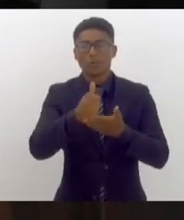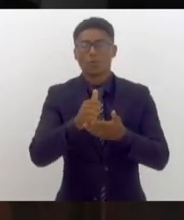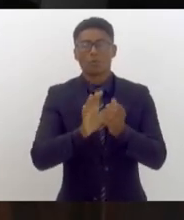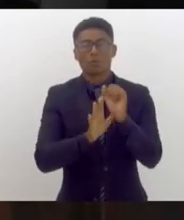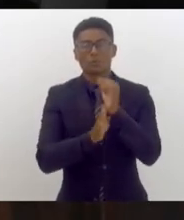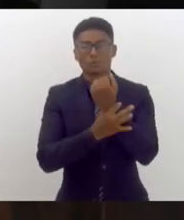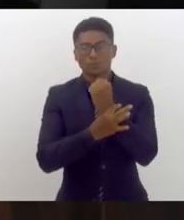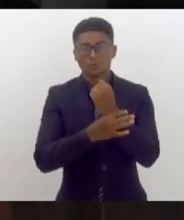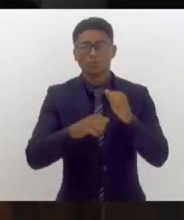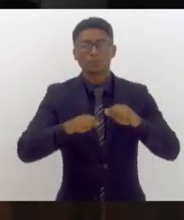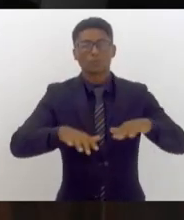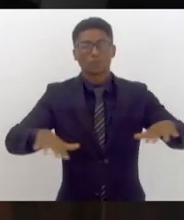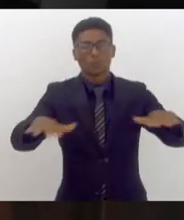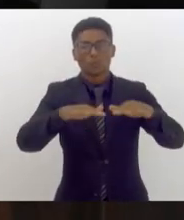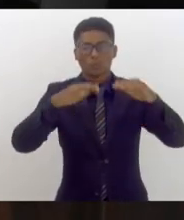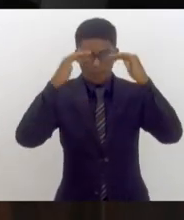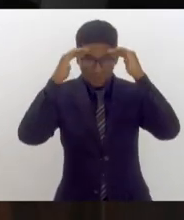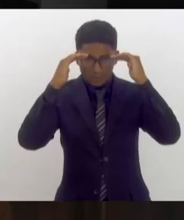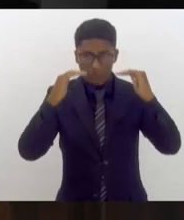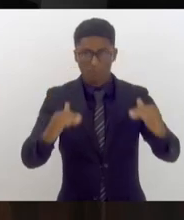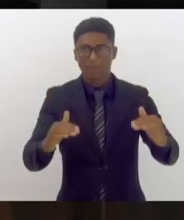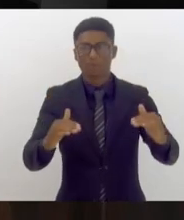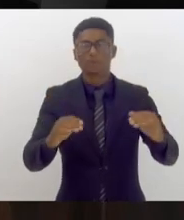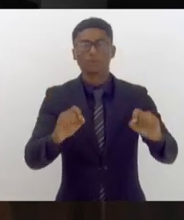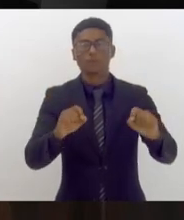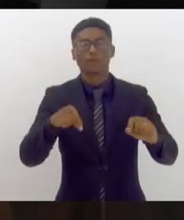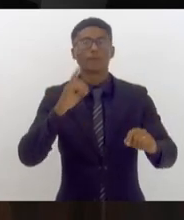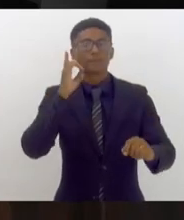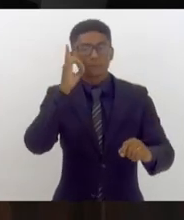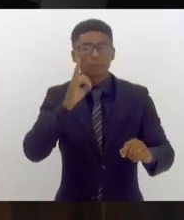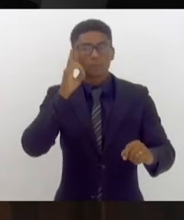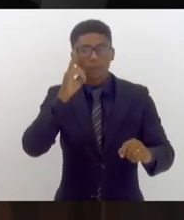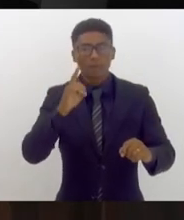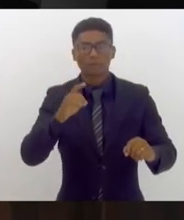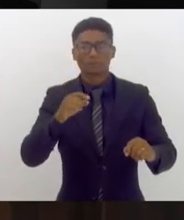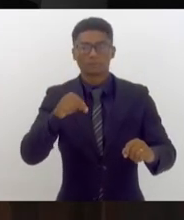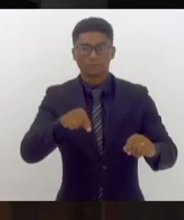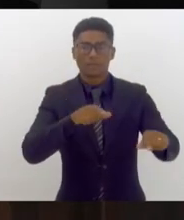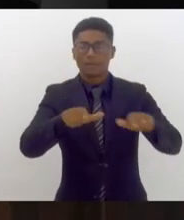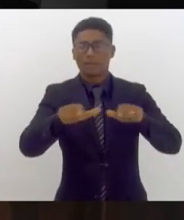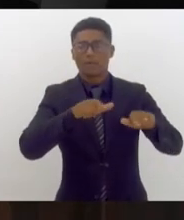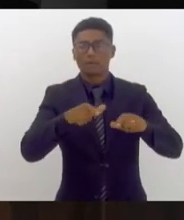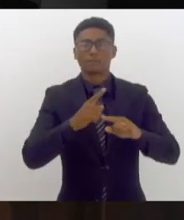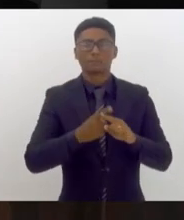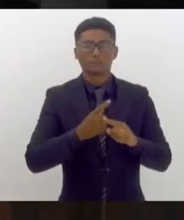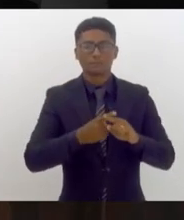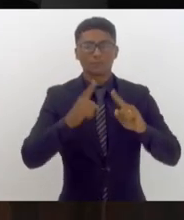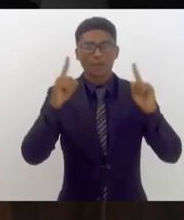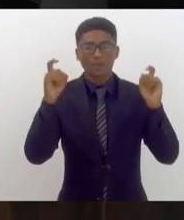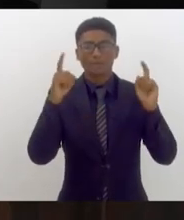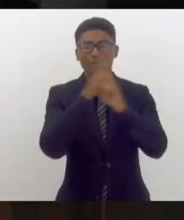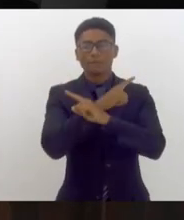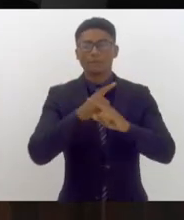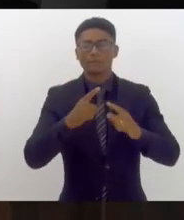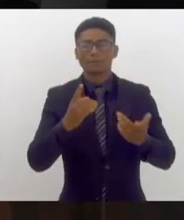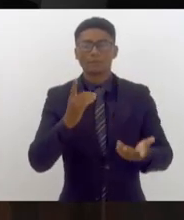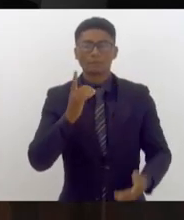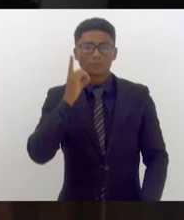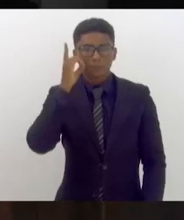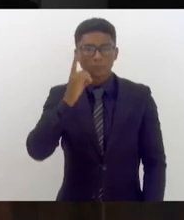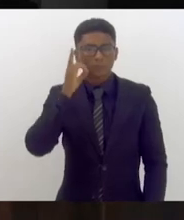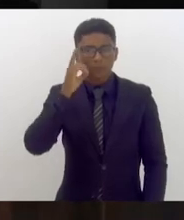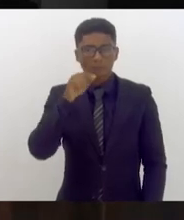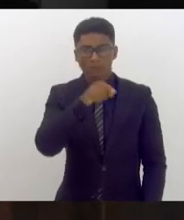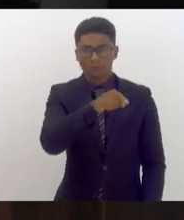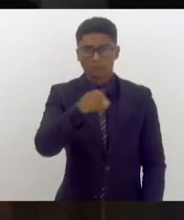mundo respeite o ambiente de trabalho dos deputados. Está cada vez mais difícil dos deputados exercerem o seu